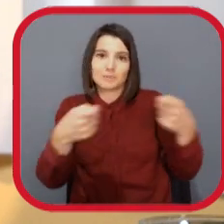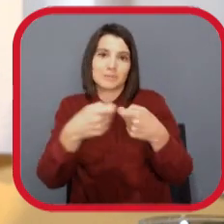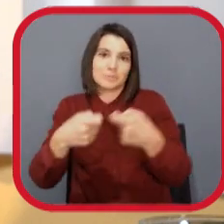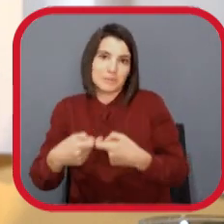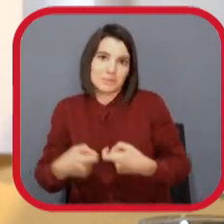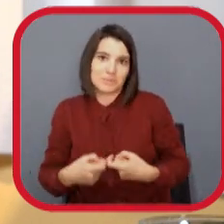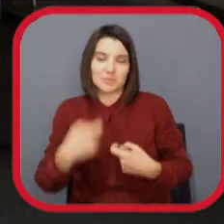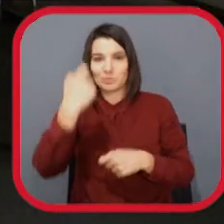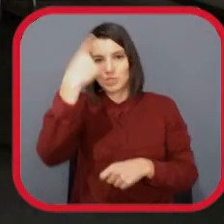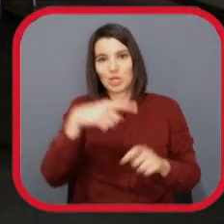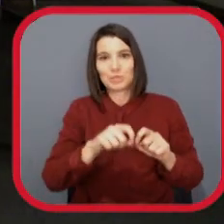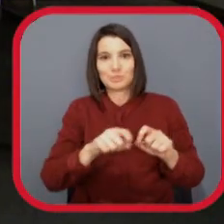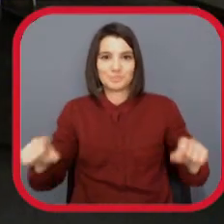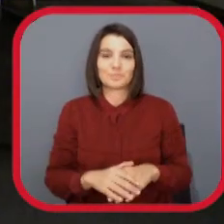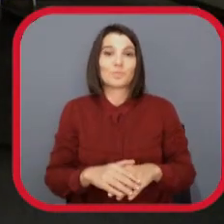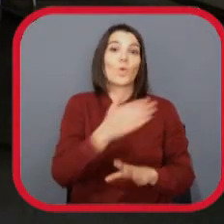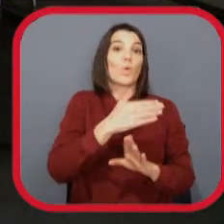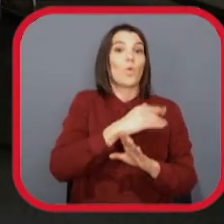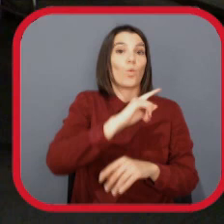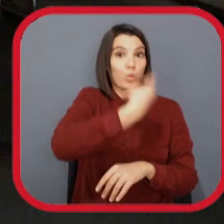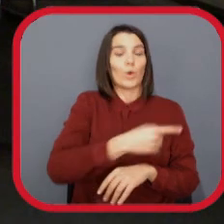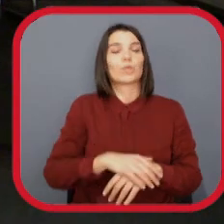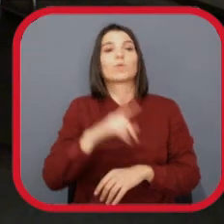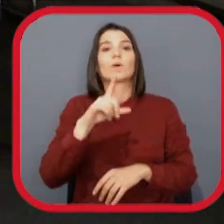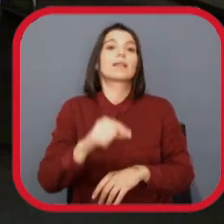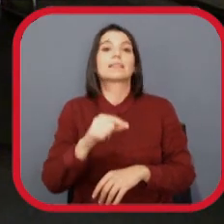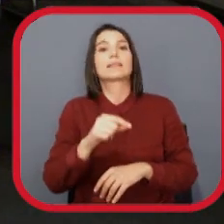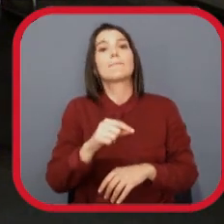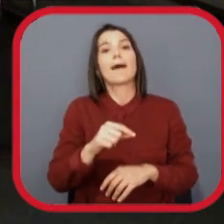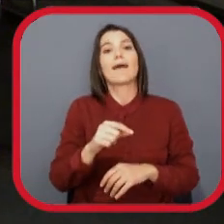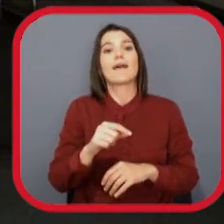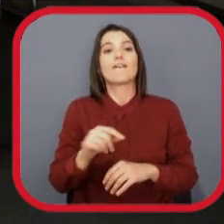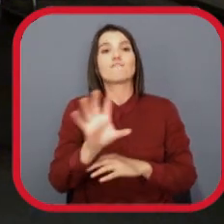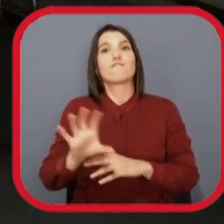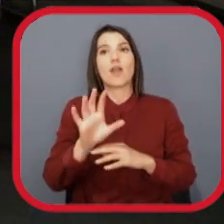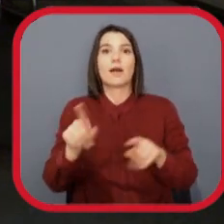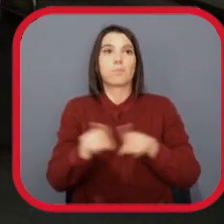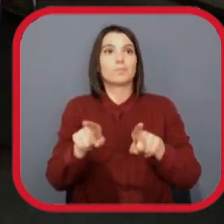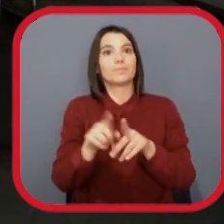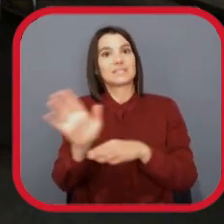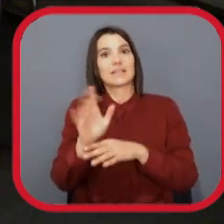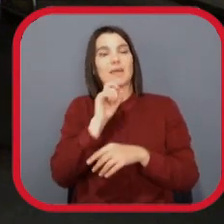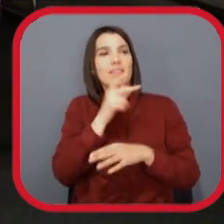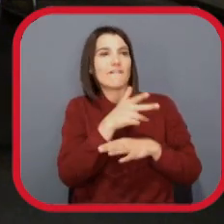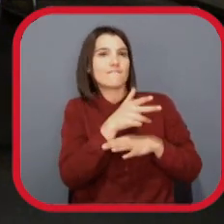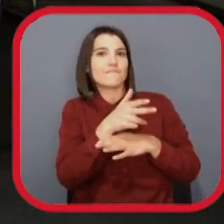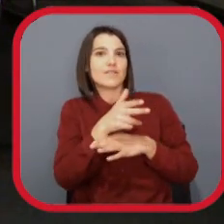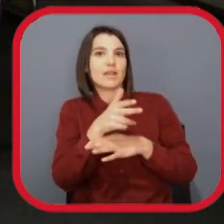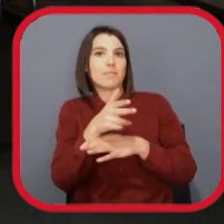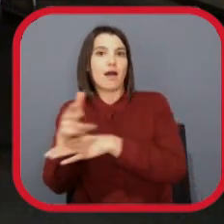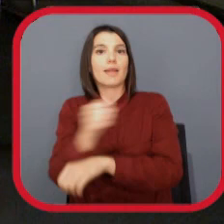esta história que nós vamos contando. O Conta-me Antigo também tinha uma grande vantagem, que tínhamos uma cidade cinematográfica, conseguíamos gravar o